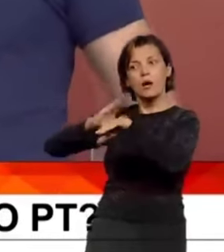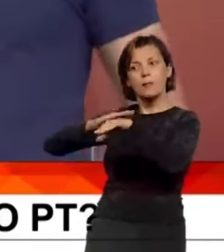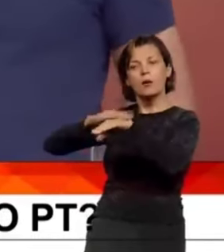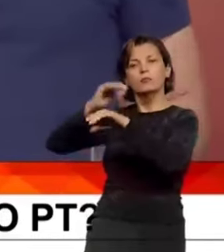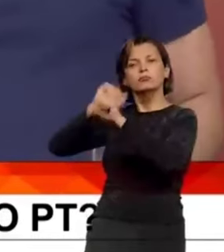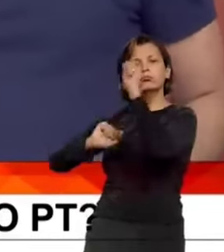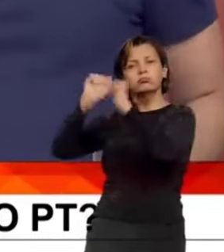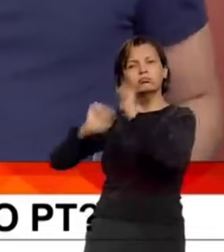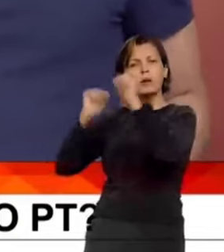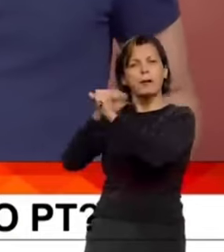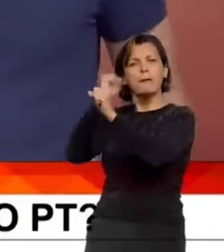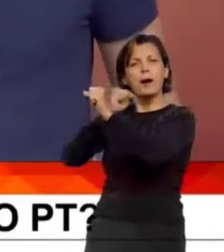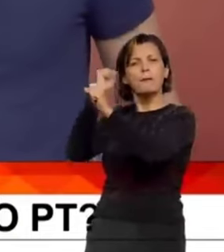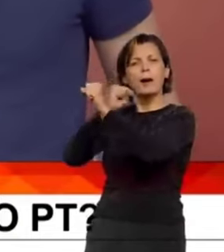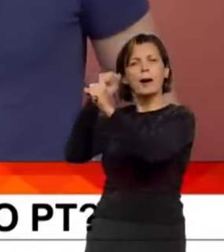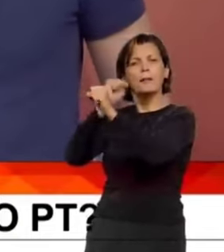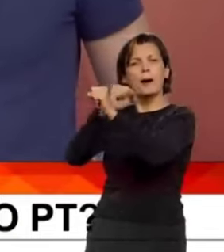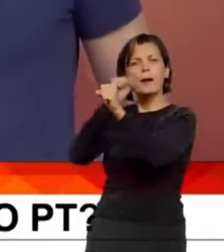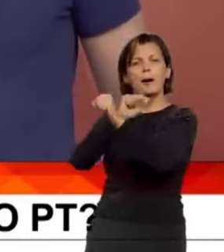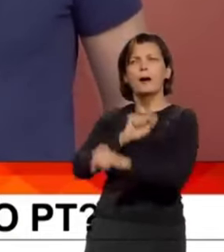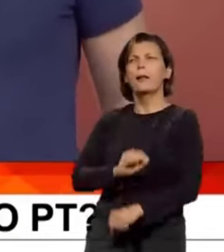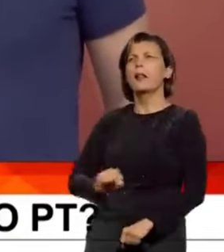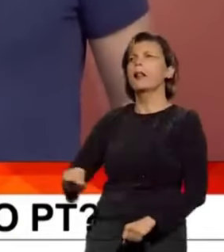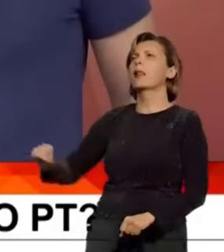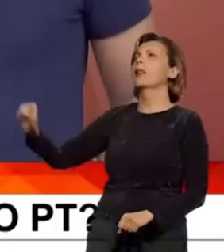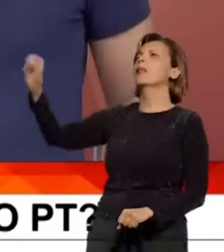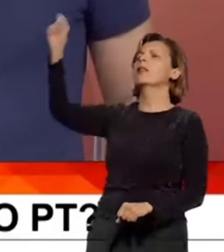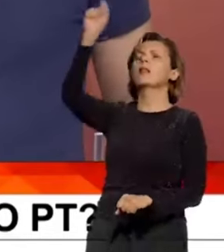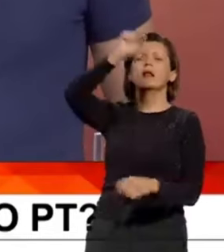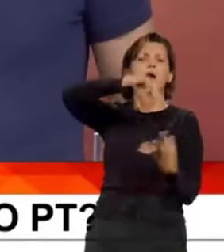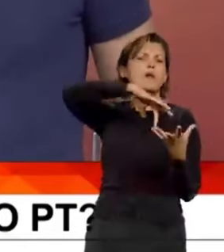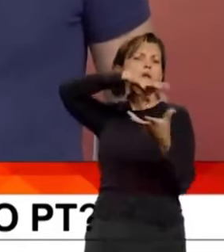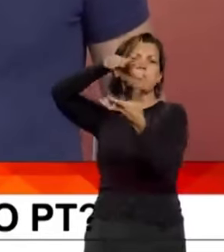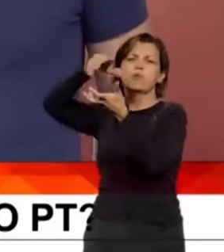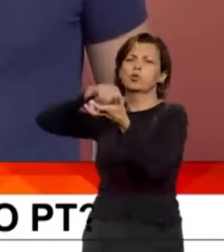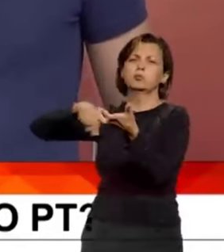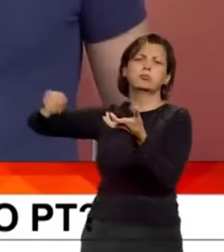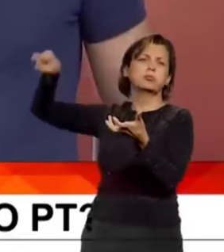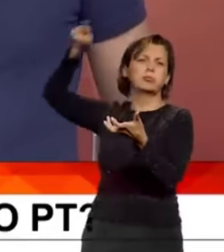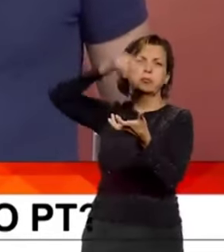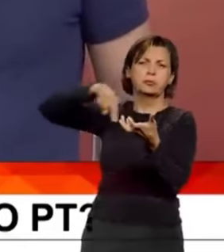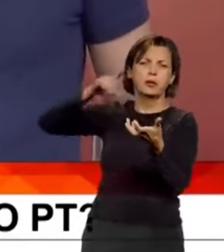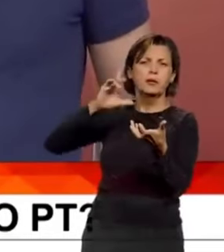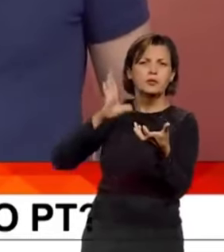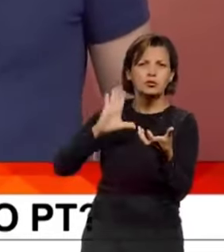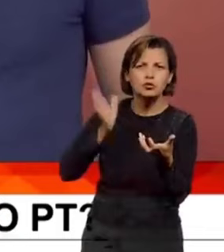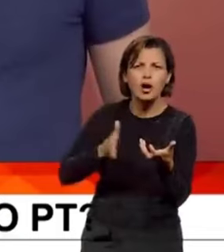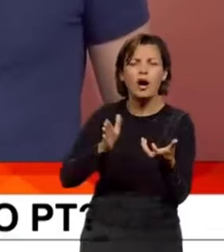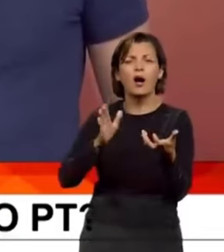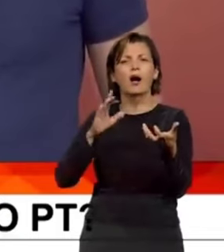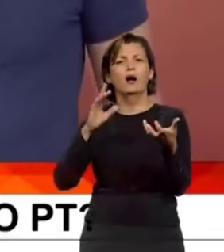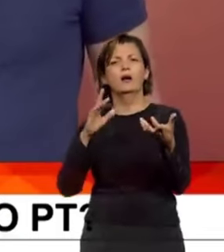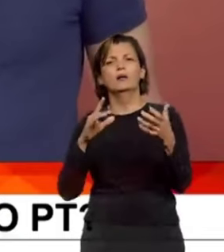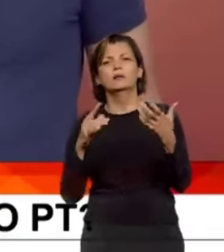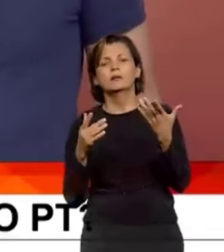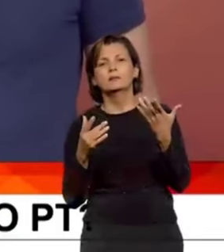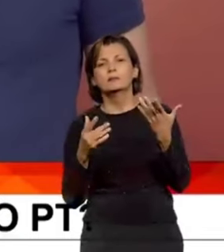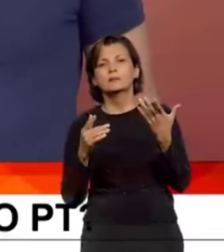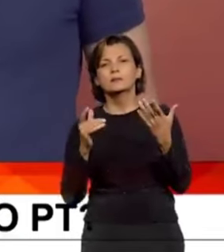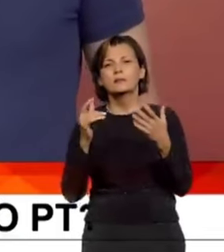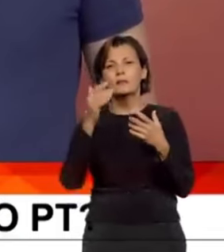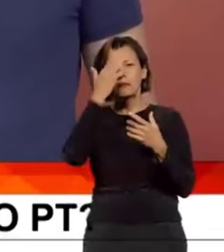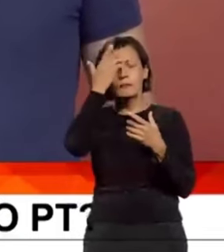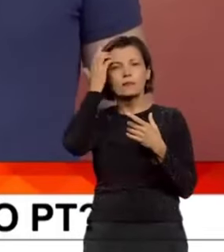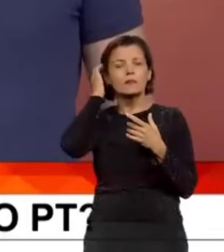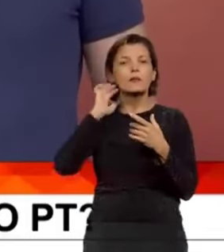indústria e fazendo obras pelo planeta na África em Miami na Venezuela Cuba pode dizer Cuba